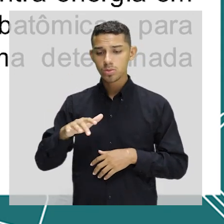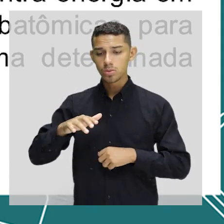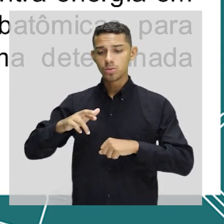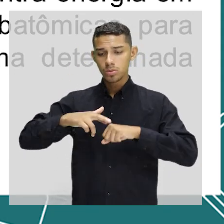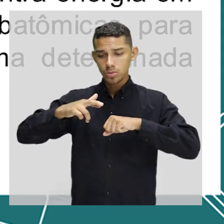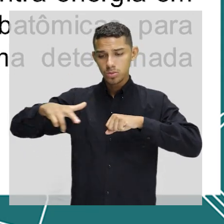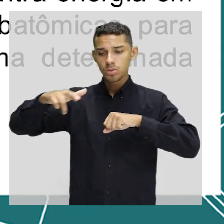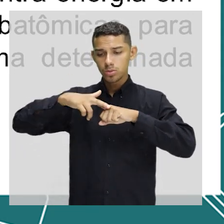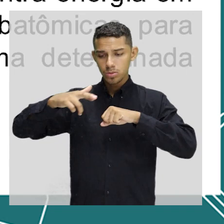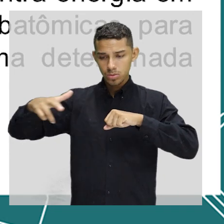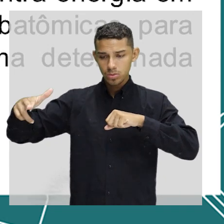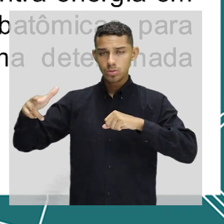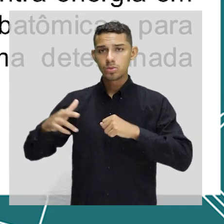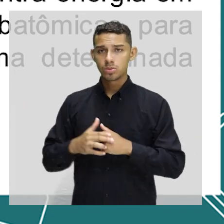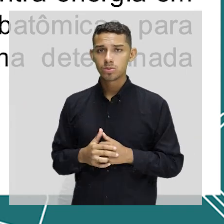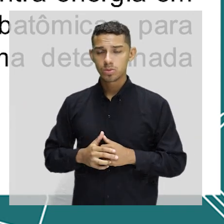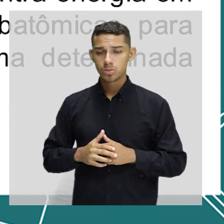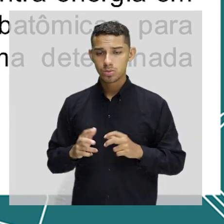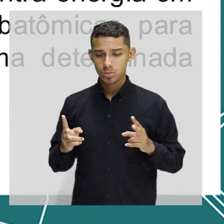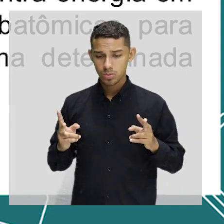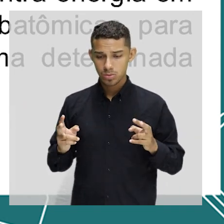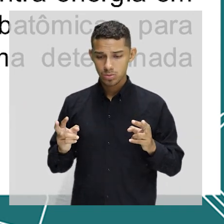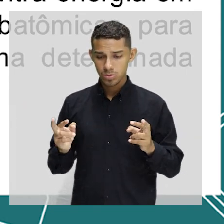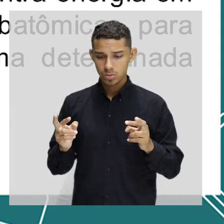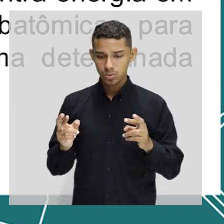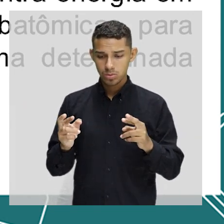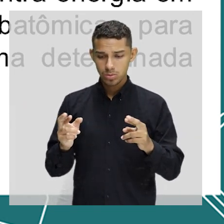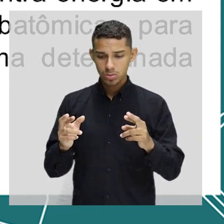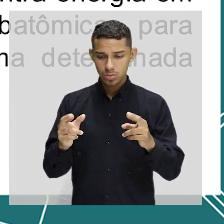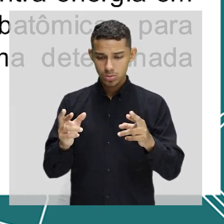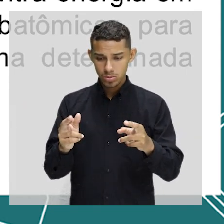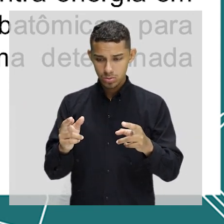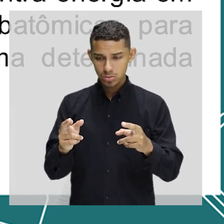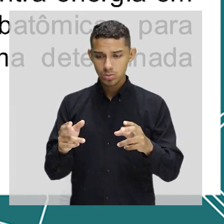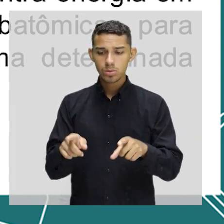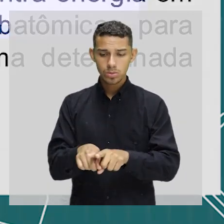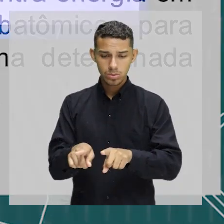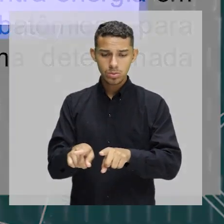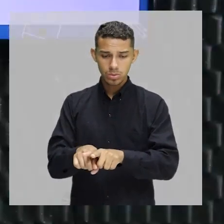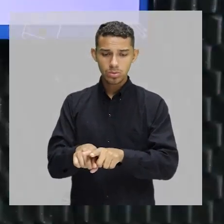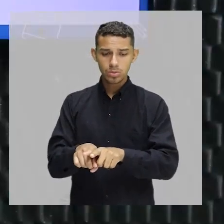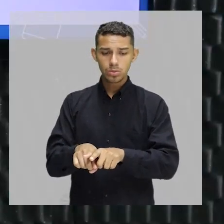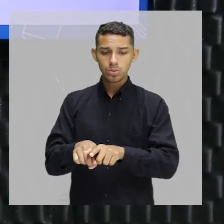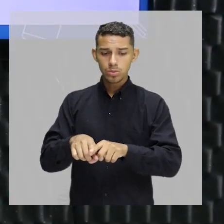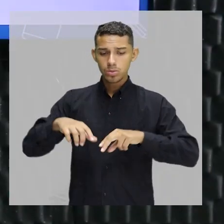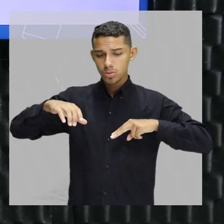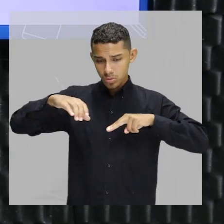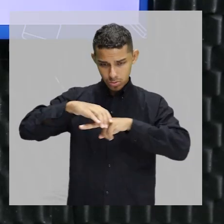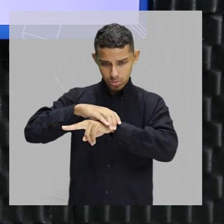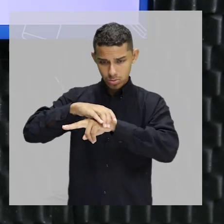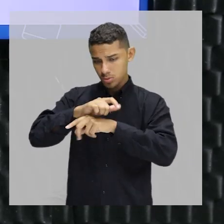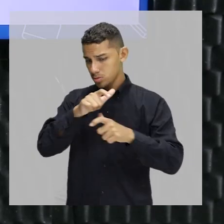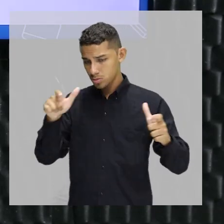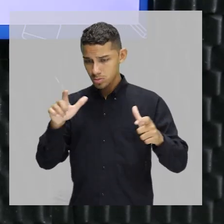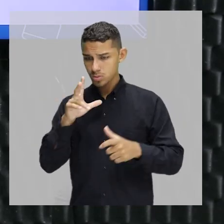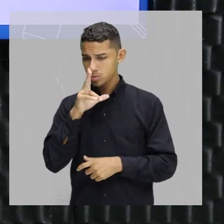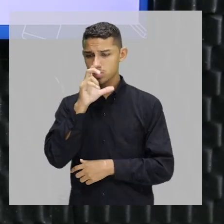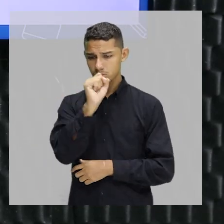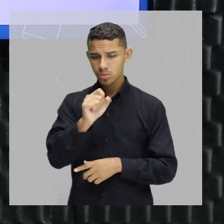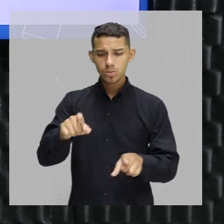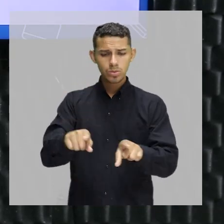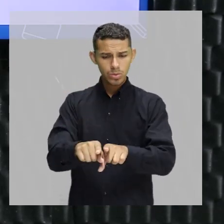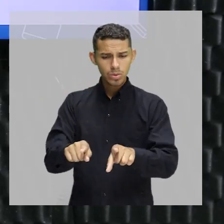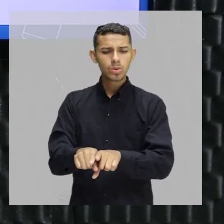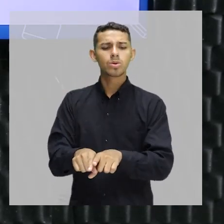né, do câncer, que são aceleradores de partículas, né, de radiografia de alta potência, certo? E até mesmo os tubos de raios catódicos,